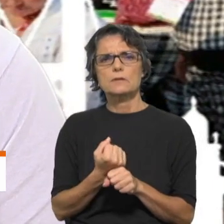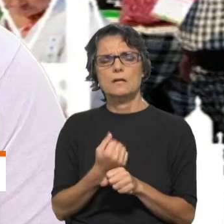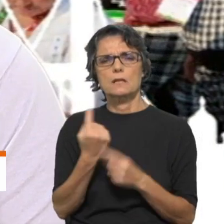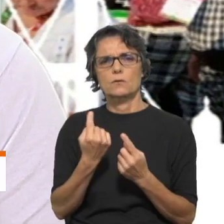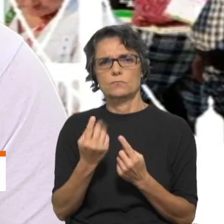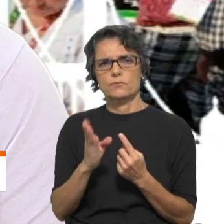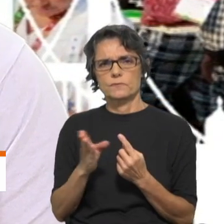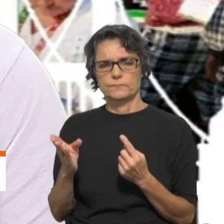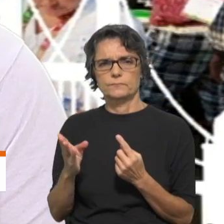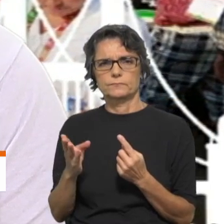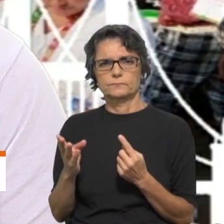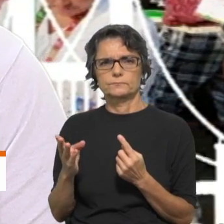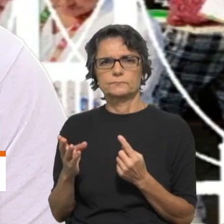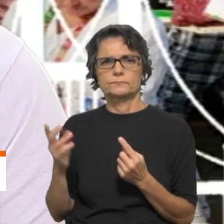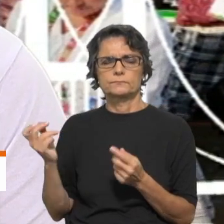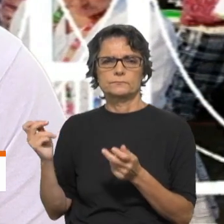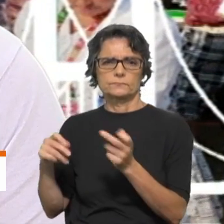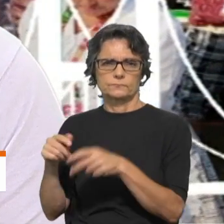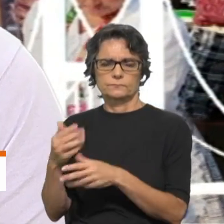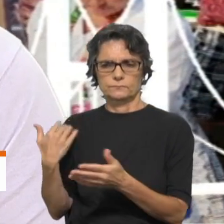acontecem em Fátima,